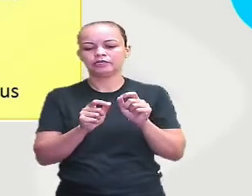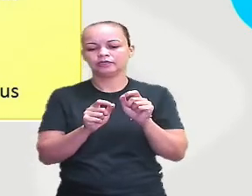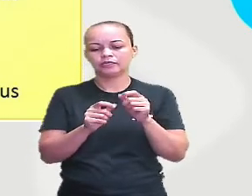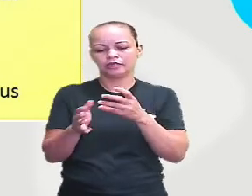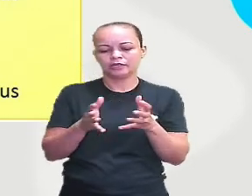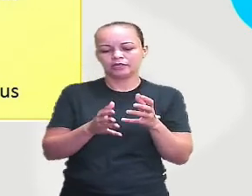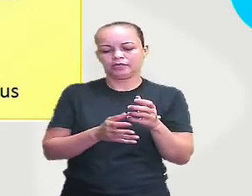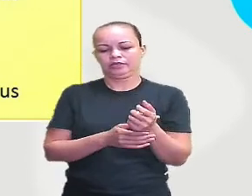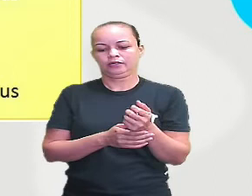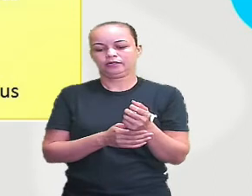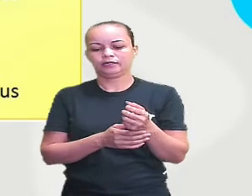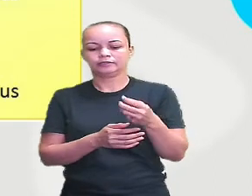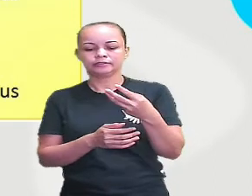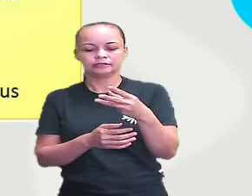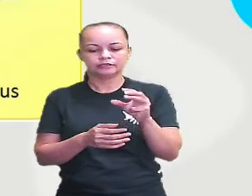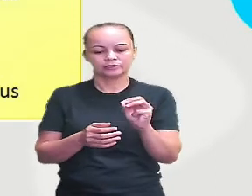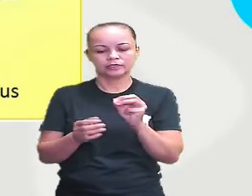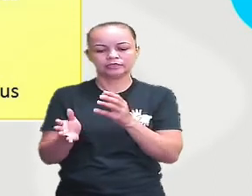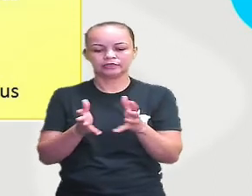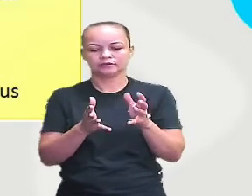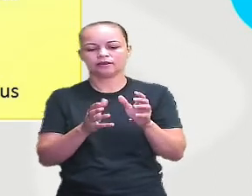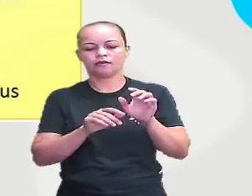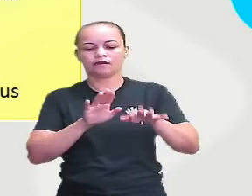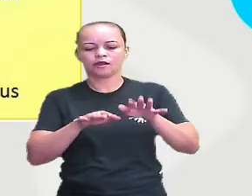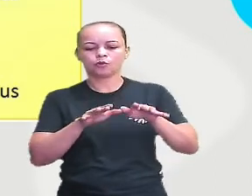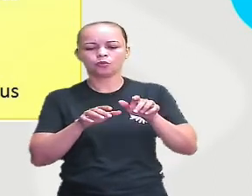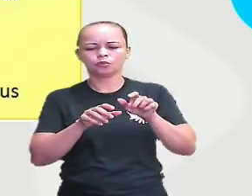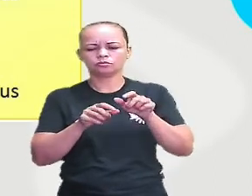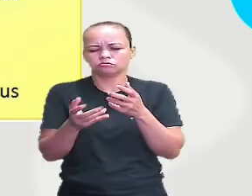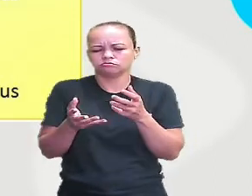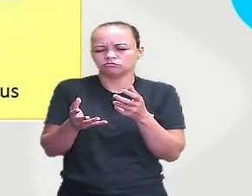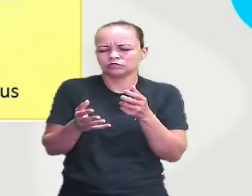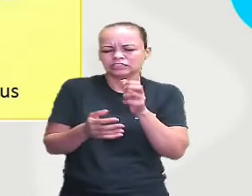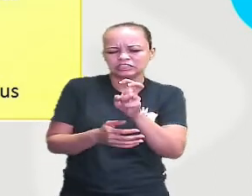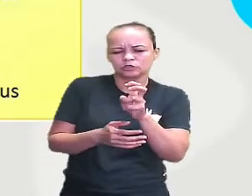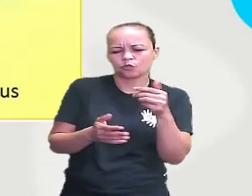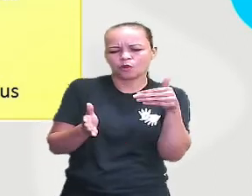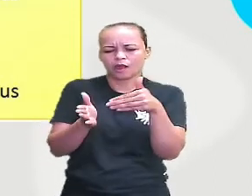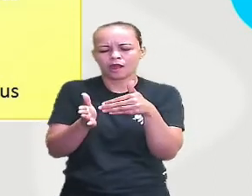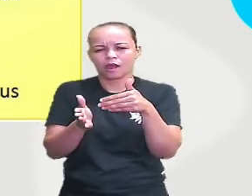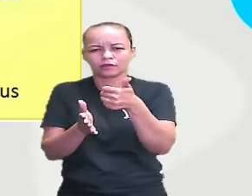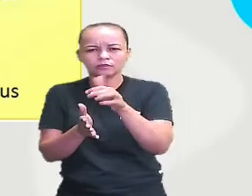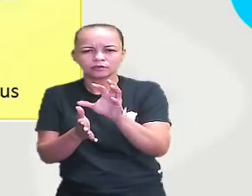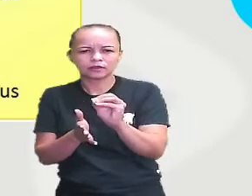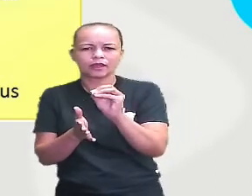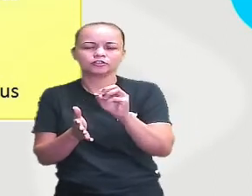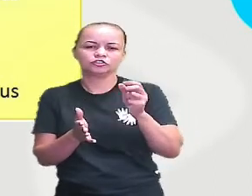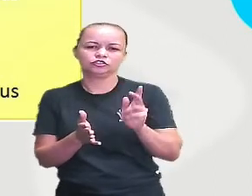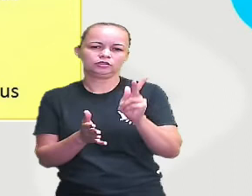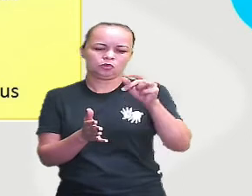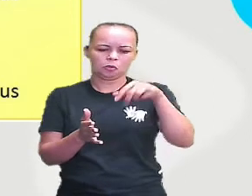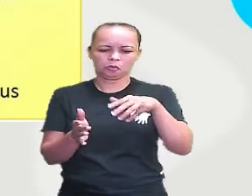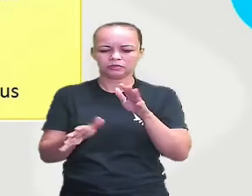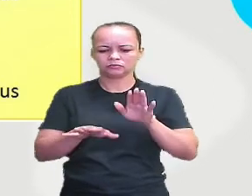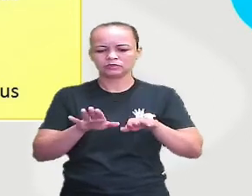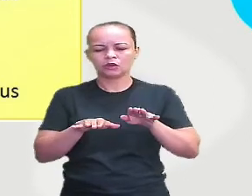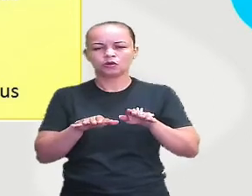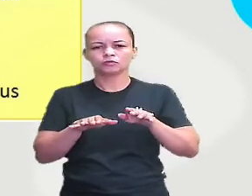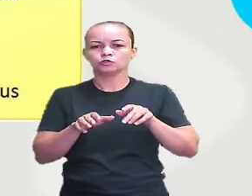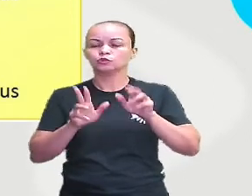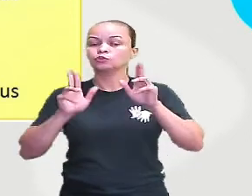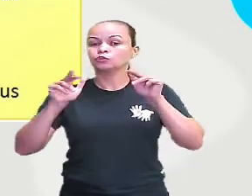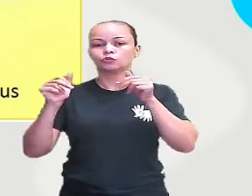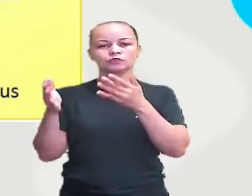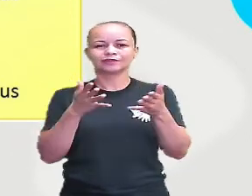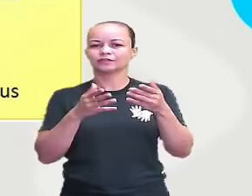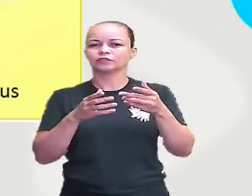em processo de formação. Esse é um ambiente, gente, que está o tempo todo se transformando. É aquela máxima de Heráclito. Jamais poderemos nos banhar duas